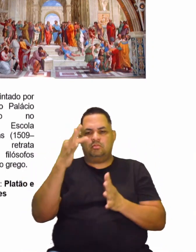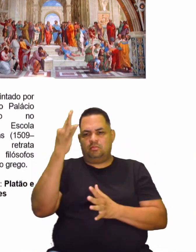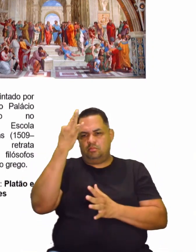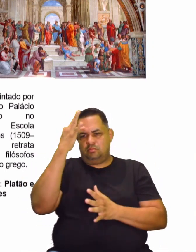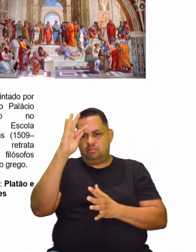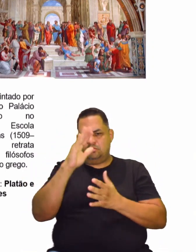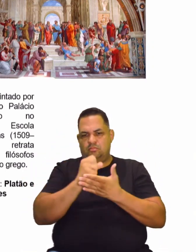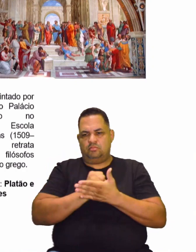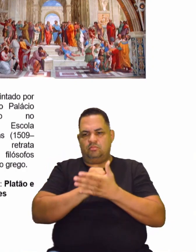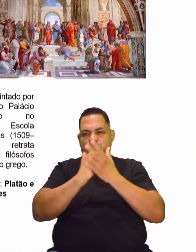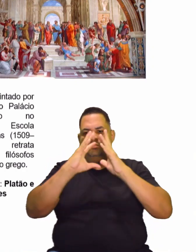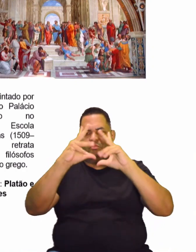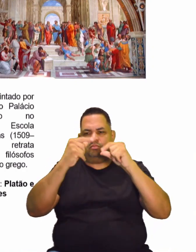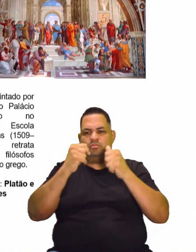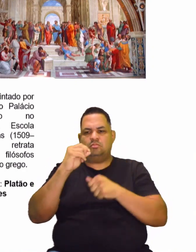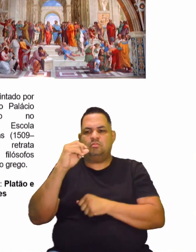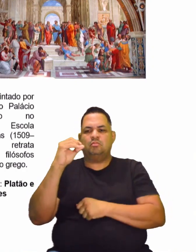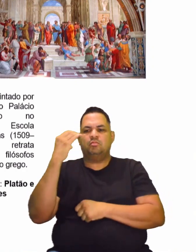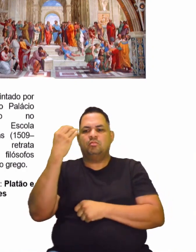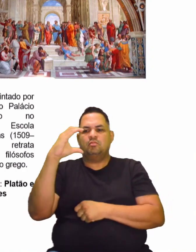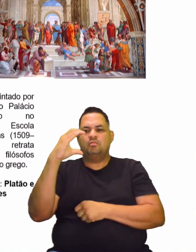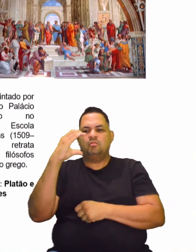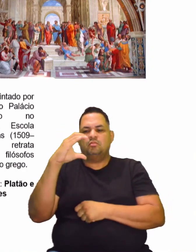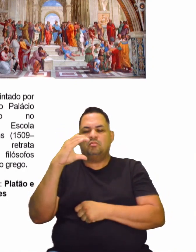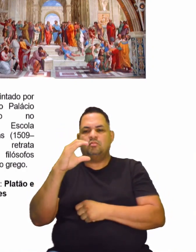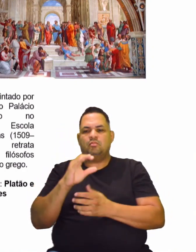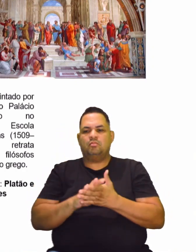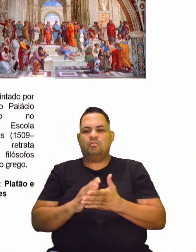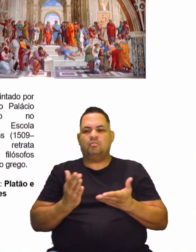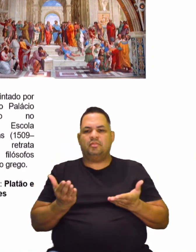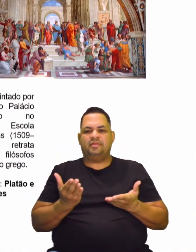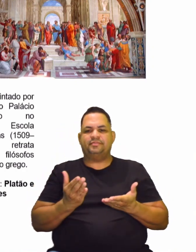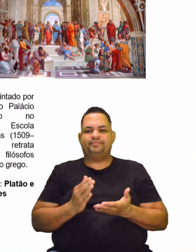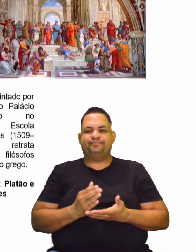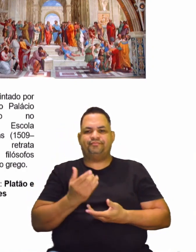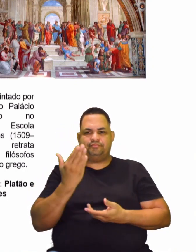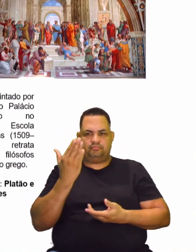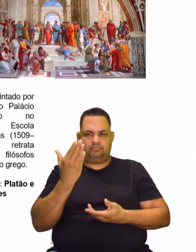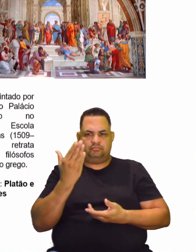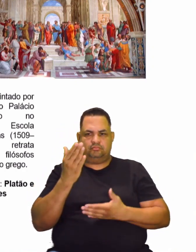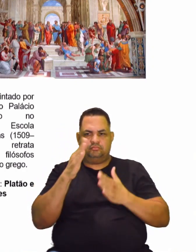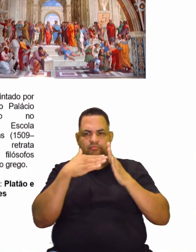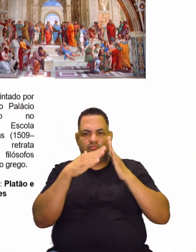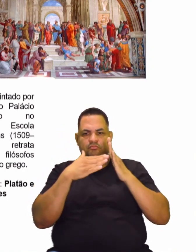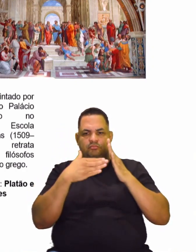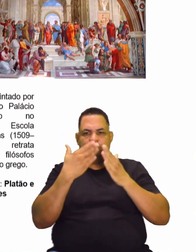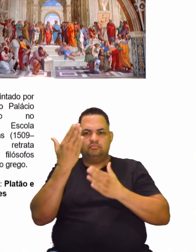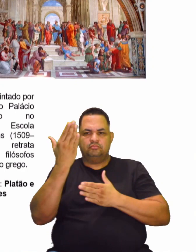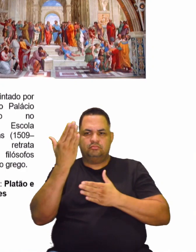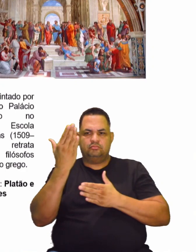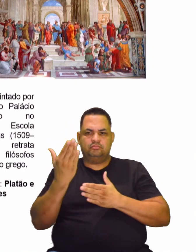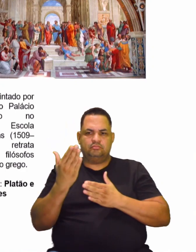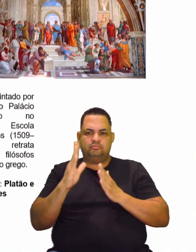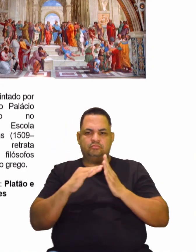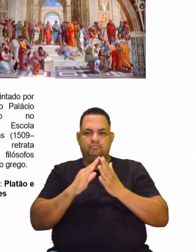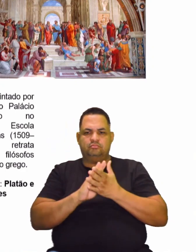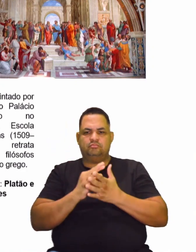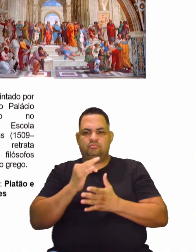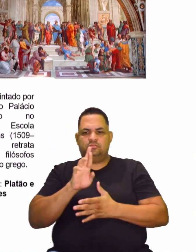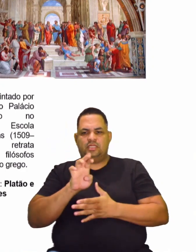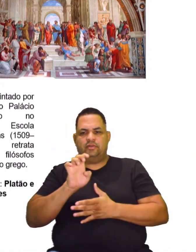a base de todas as ciências, certo? Aqui um afresco pintado por